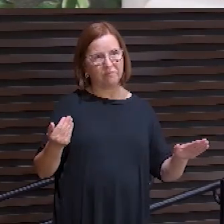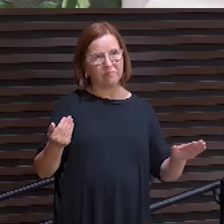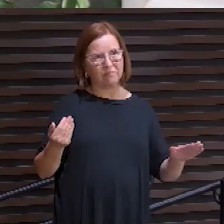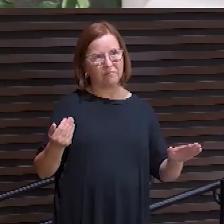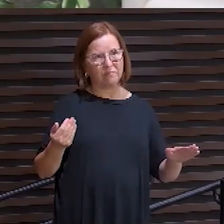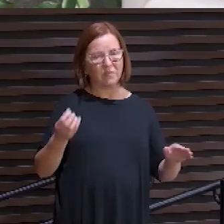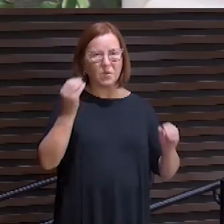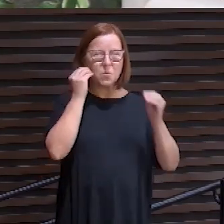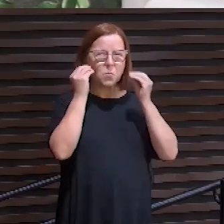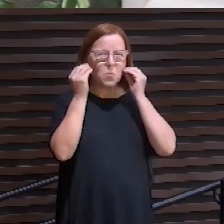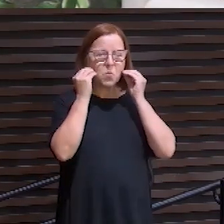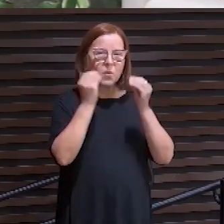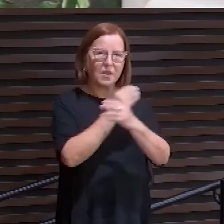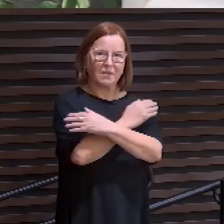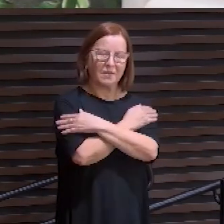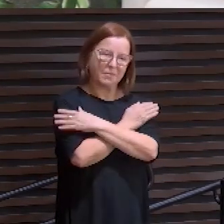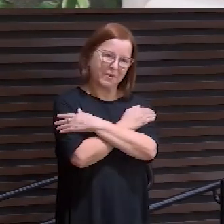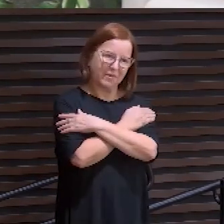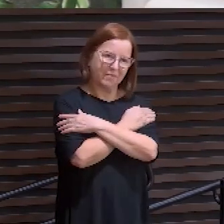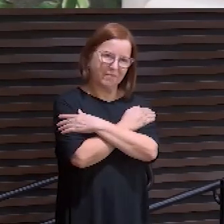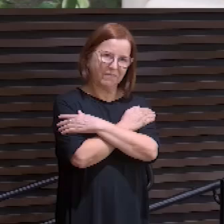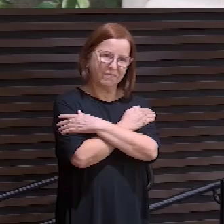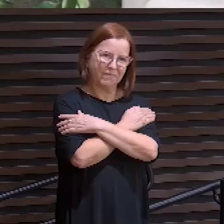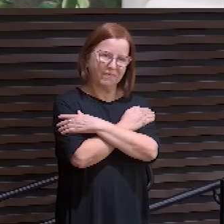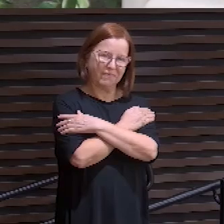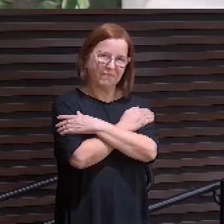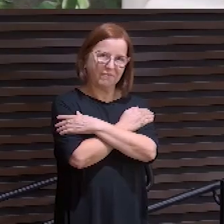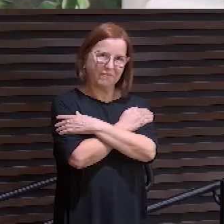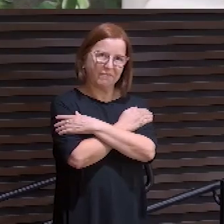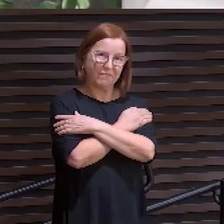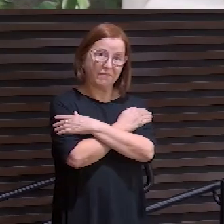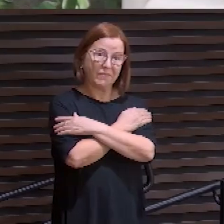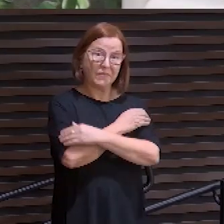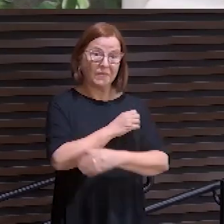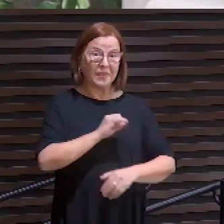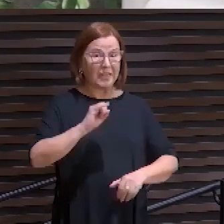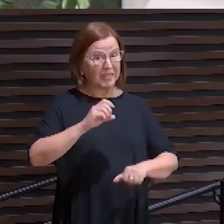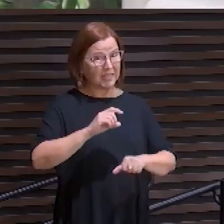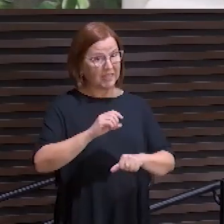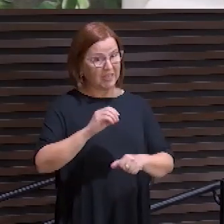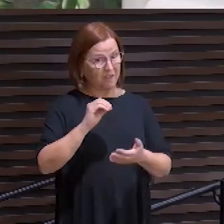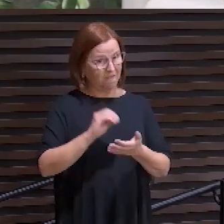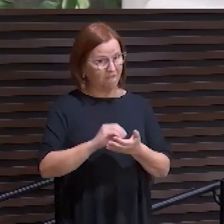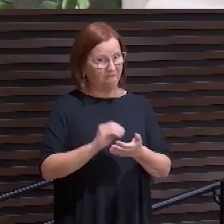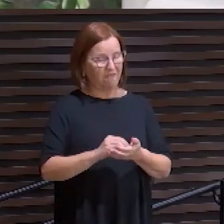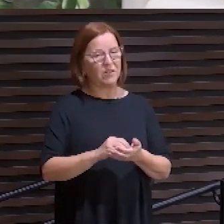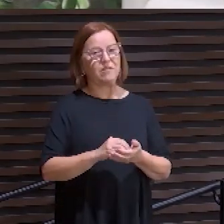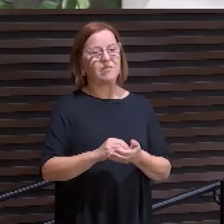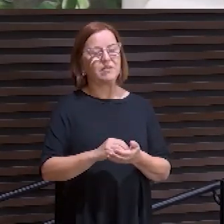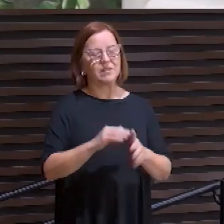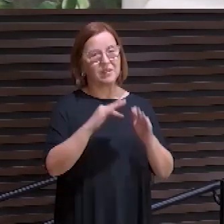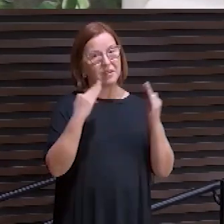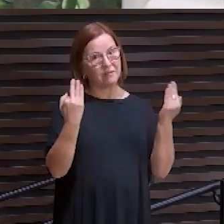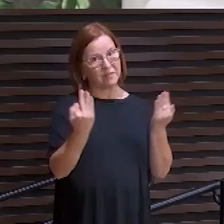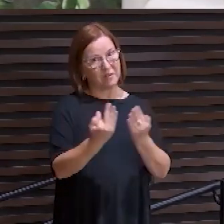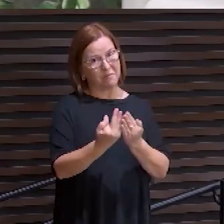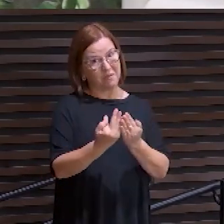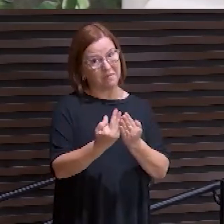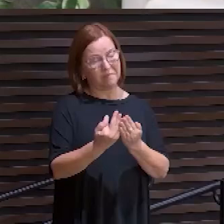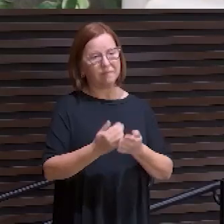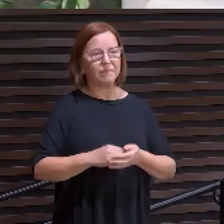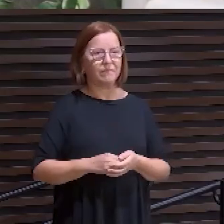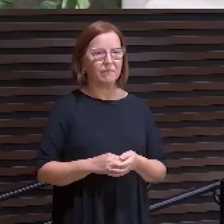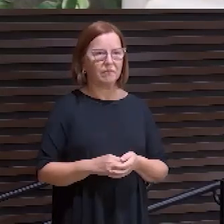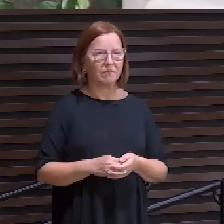Beijos e abraços, quando faltam num lar. Não basta